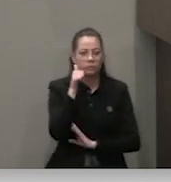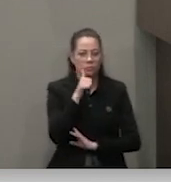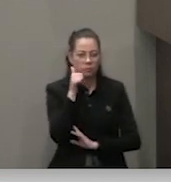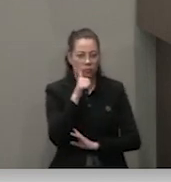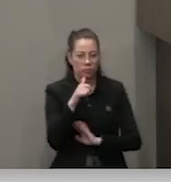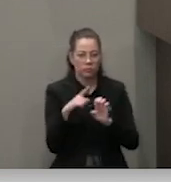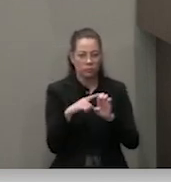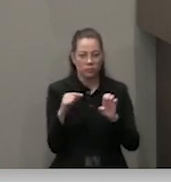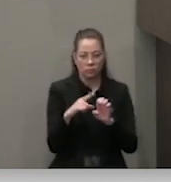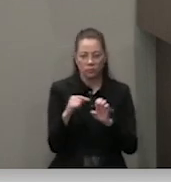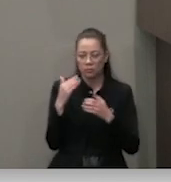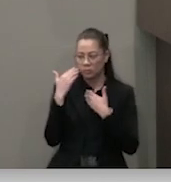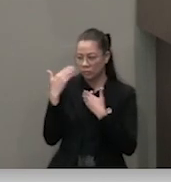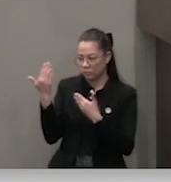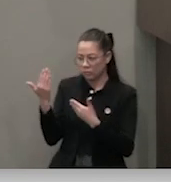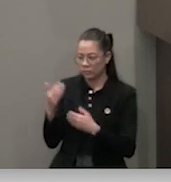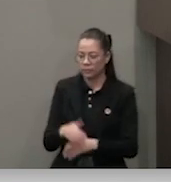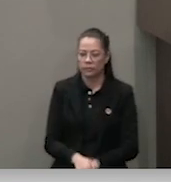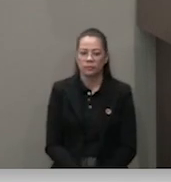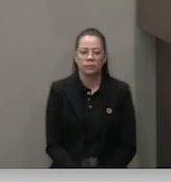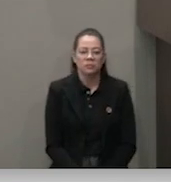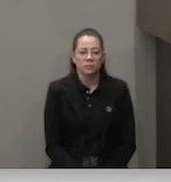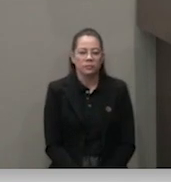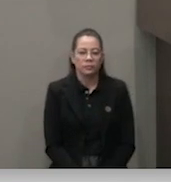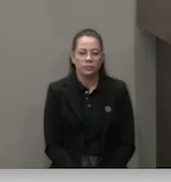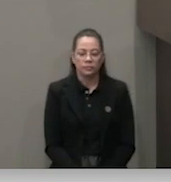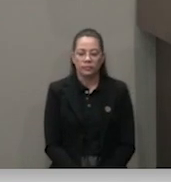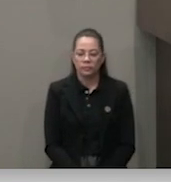empreendedoras era isso presidente Muito